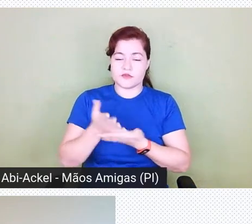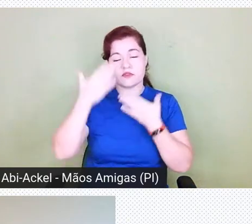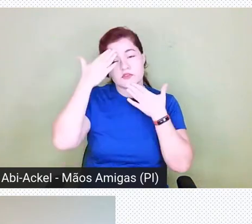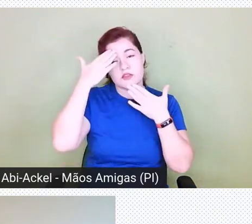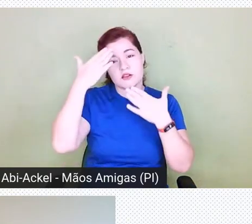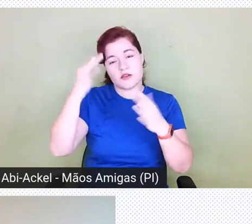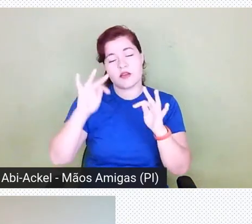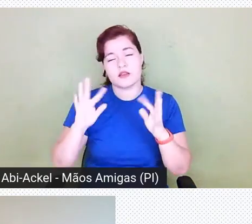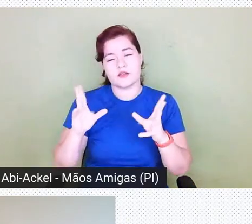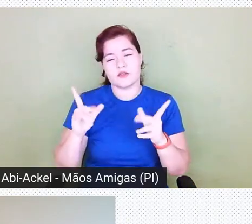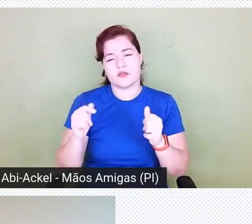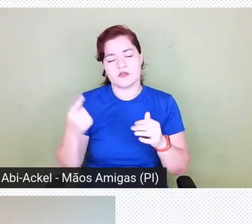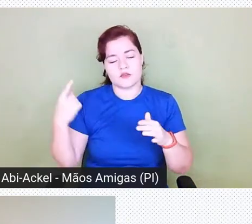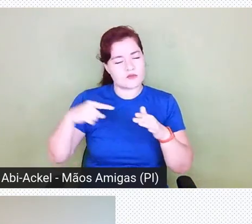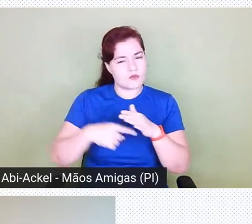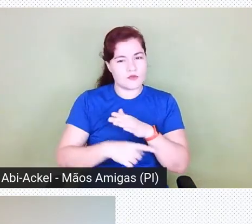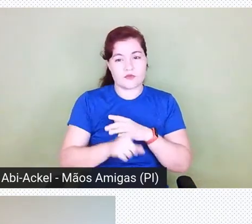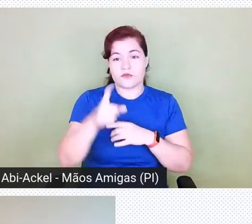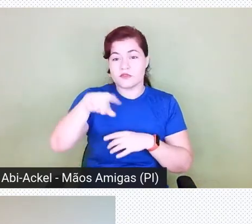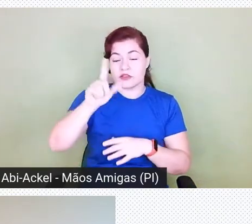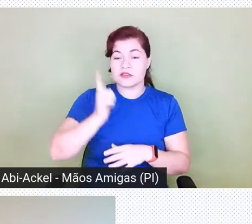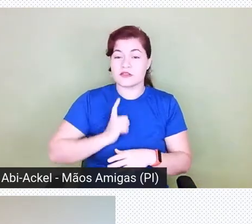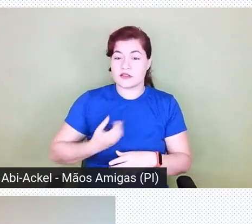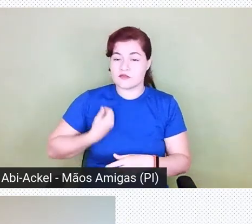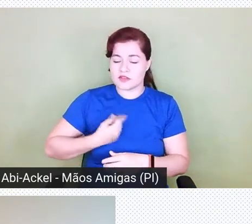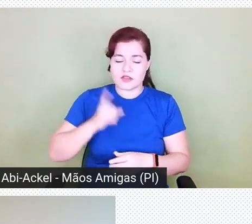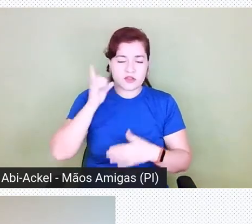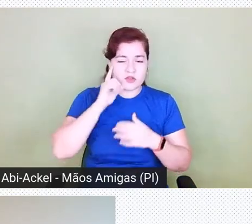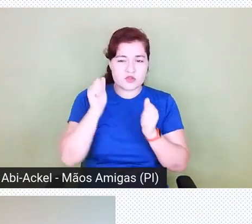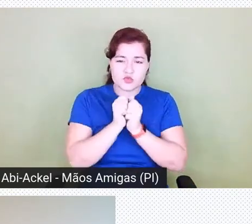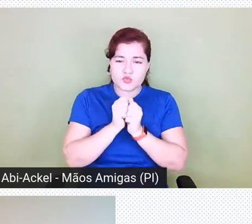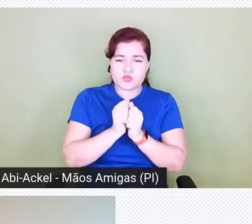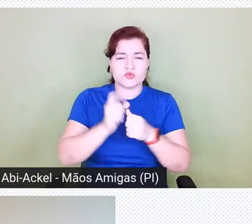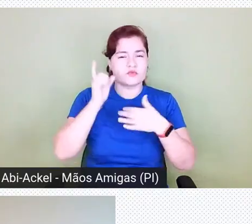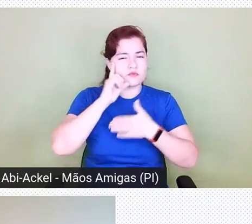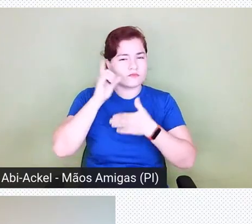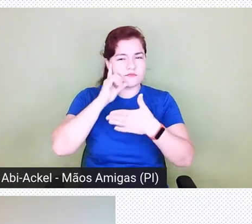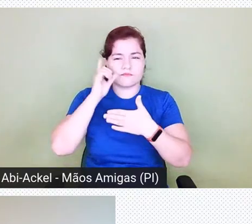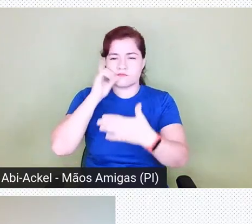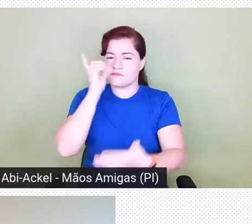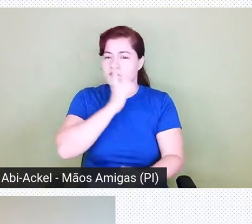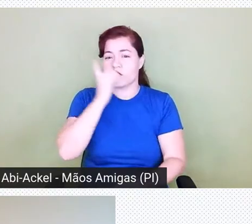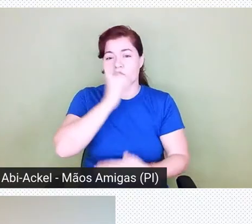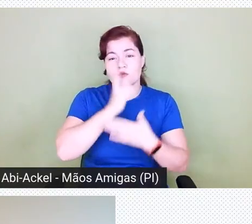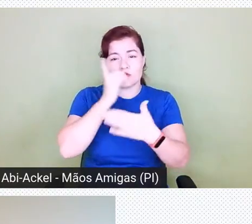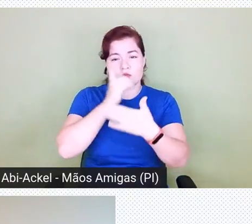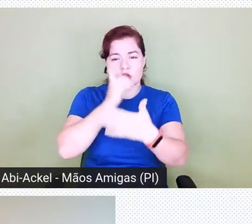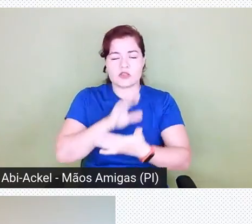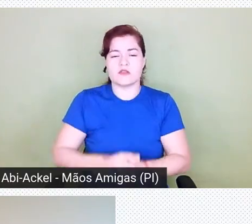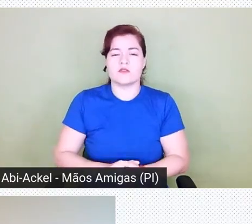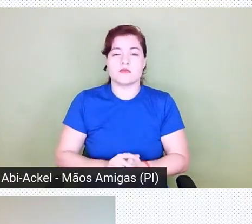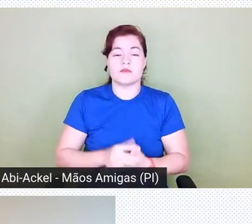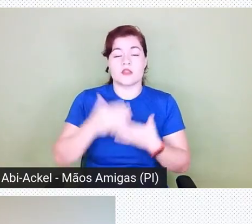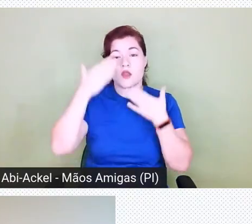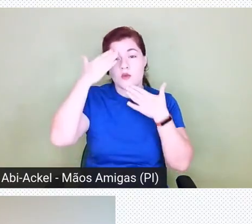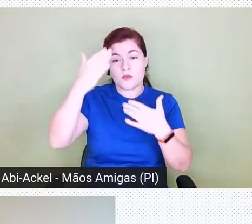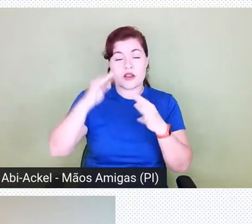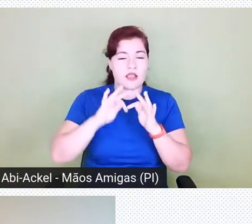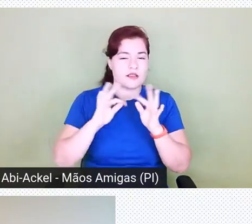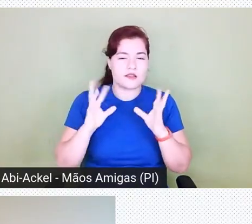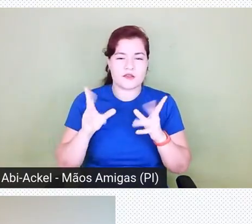por estarem aqui todos os domingos conosco. Gratidão a todos os canais, que são muitos canais, não